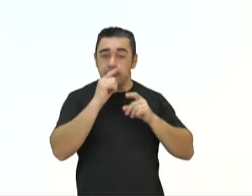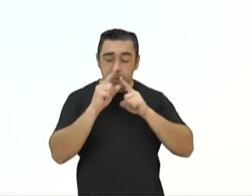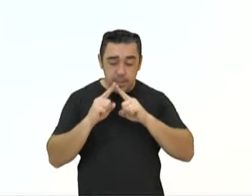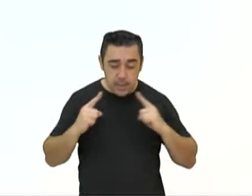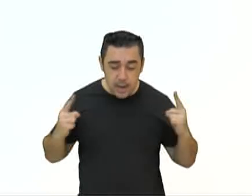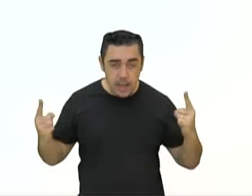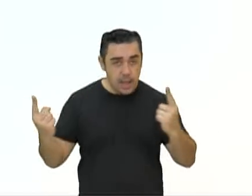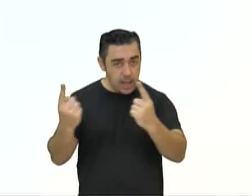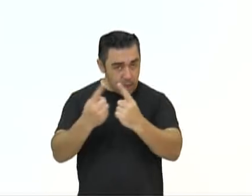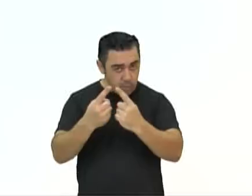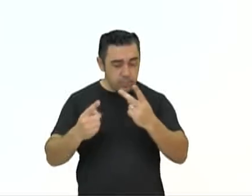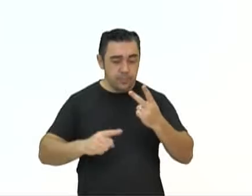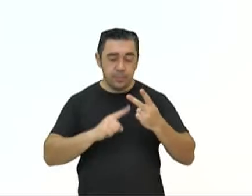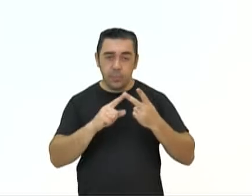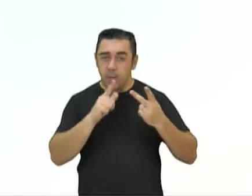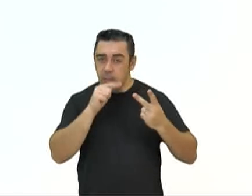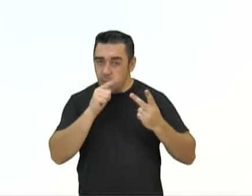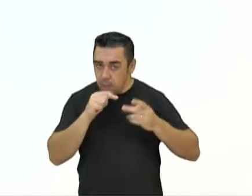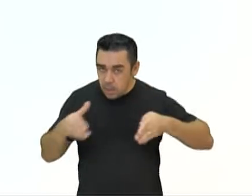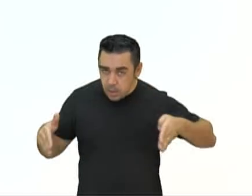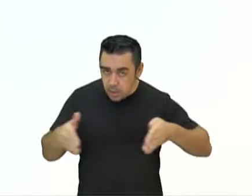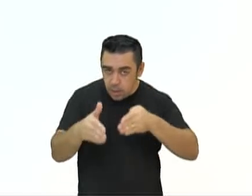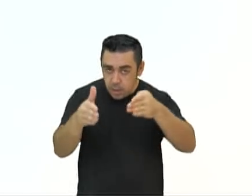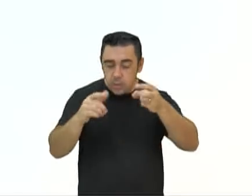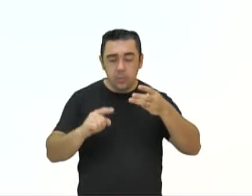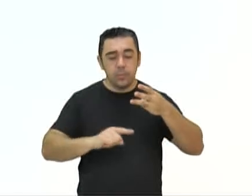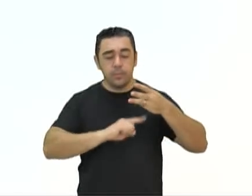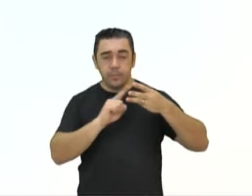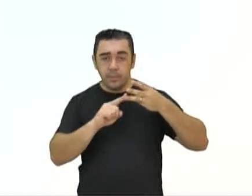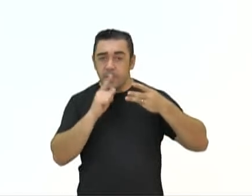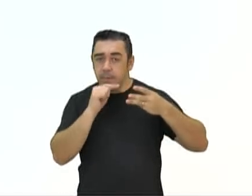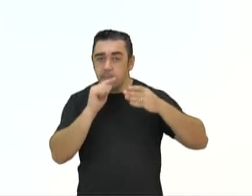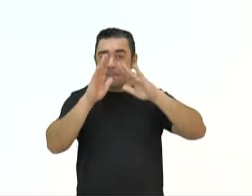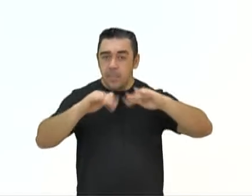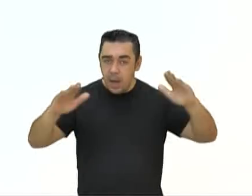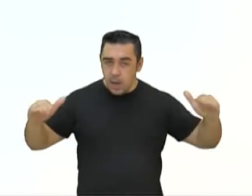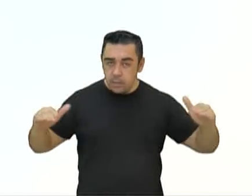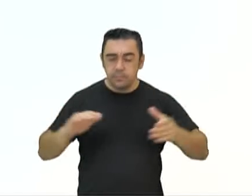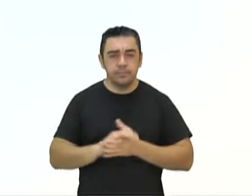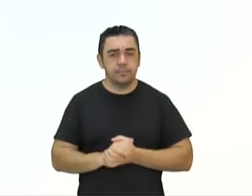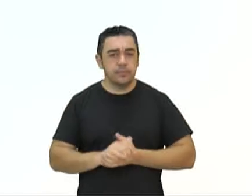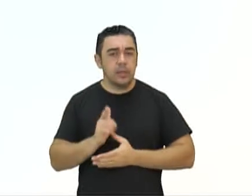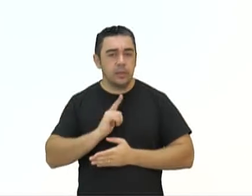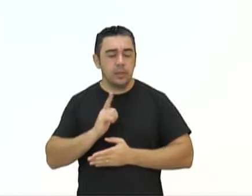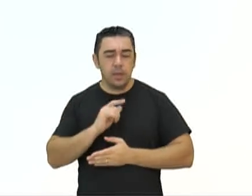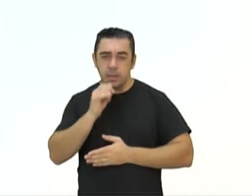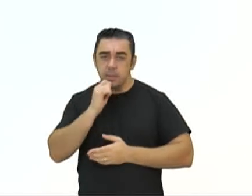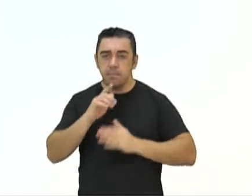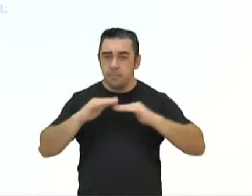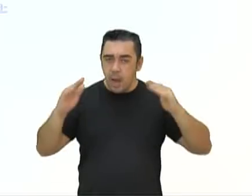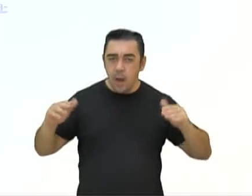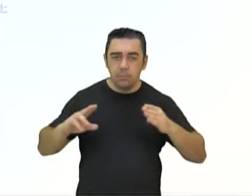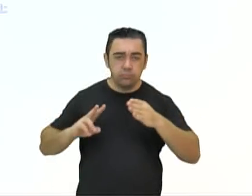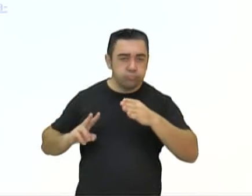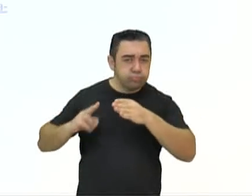mar aberto. Normalmente, toma a forma de travessias ou provas de mar.